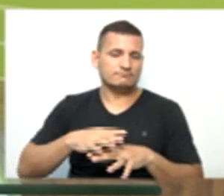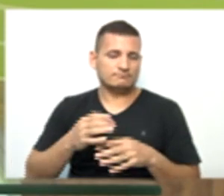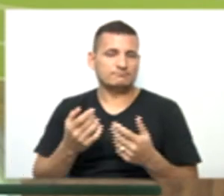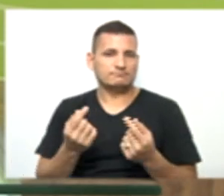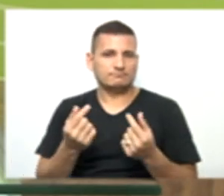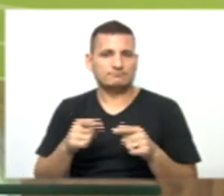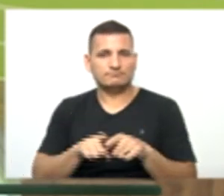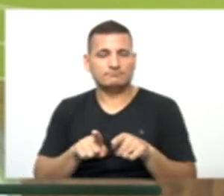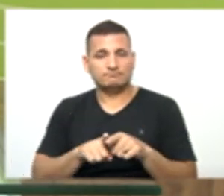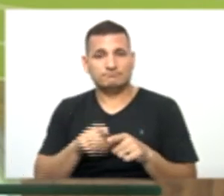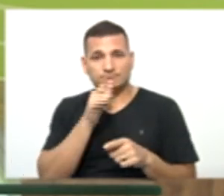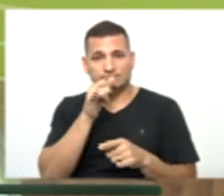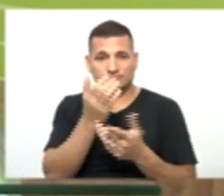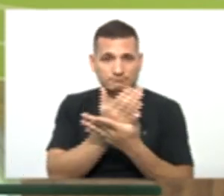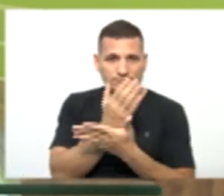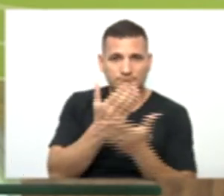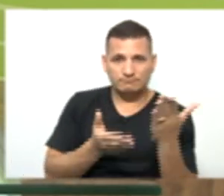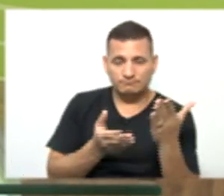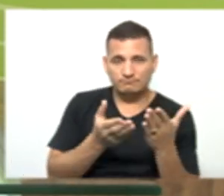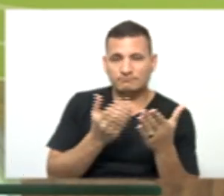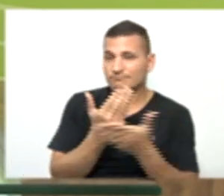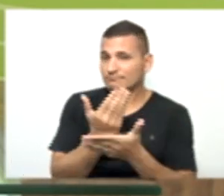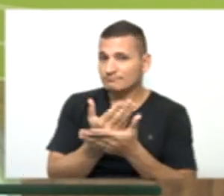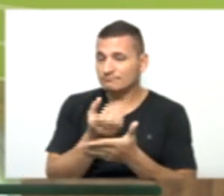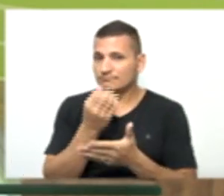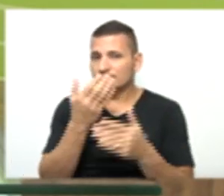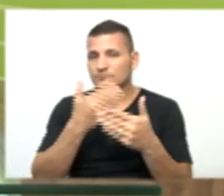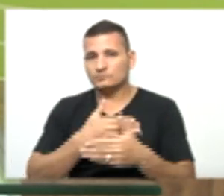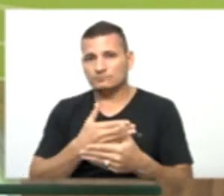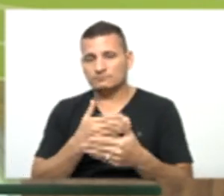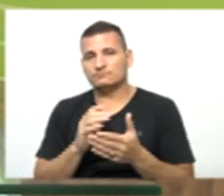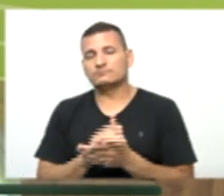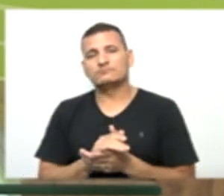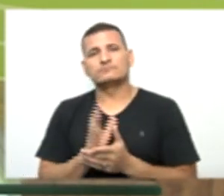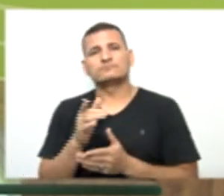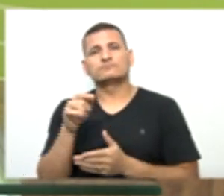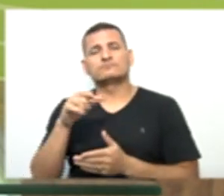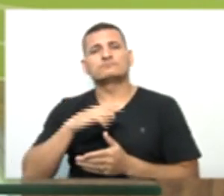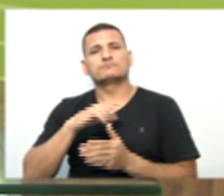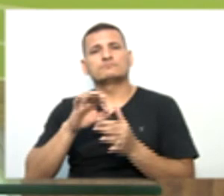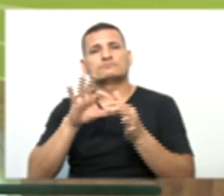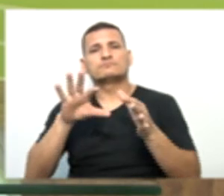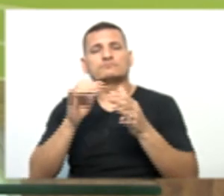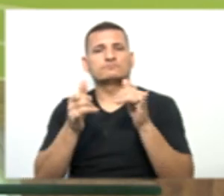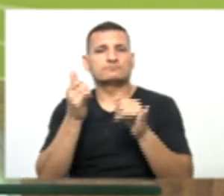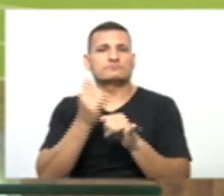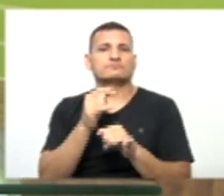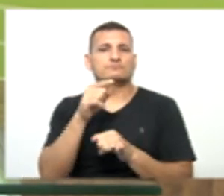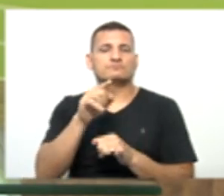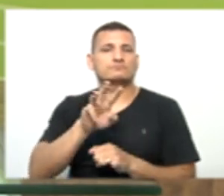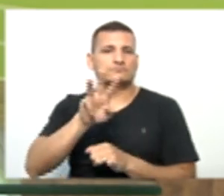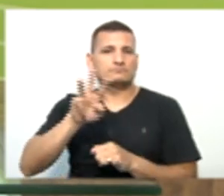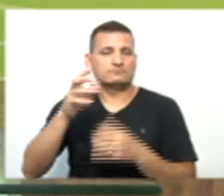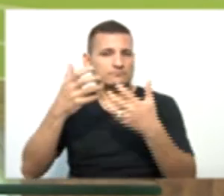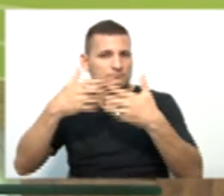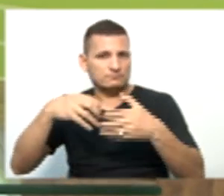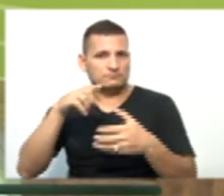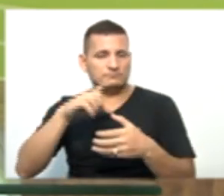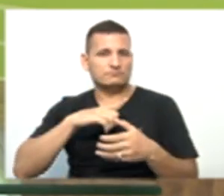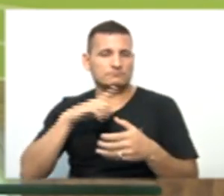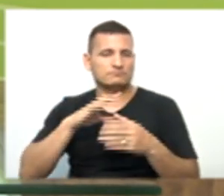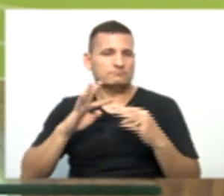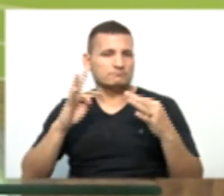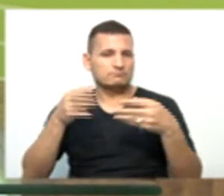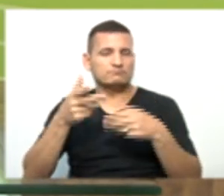ficaram, estudem e boa prova. Para isso, já está disponível na internet, lá no site do IFRO, todas